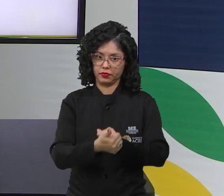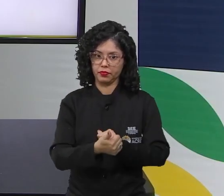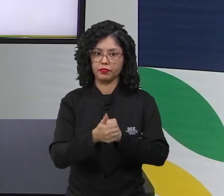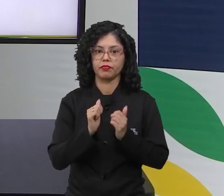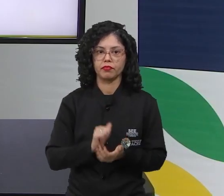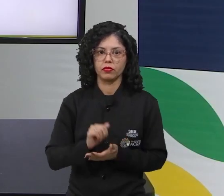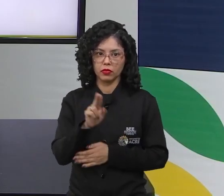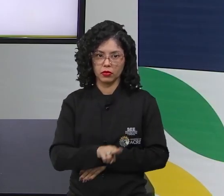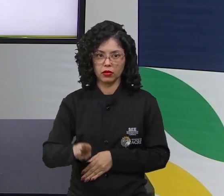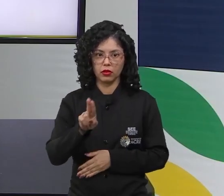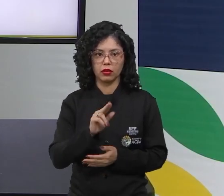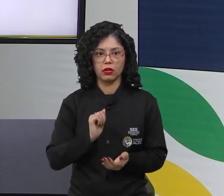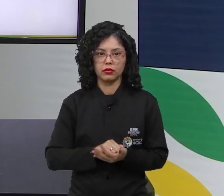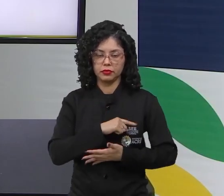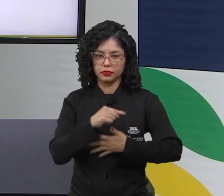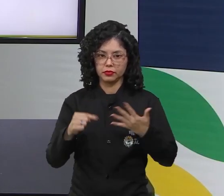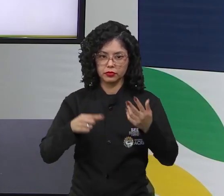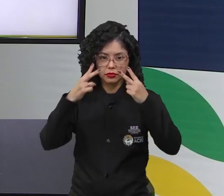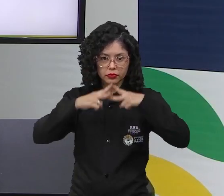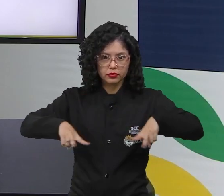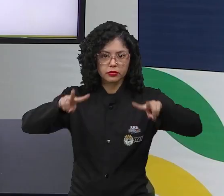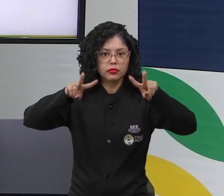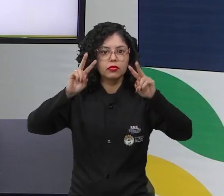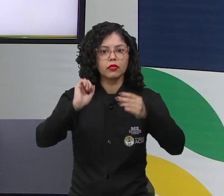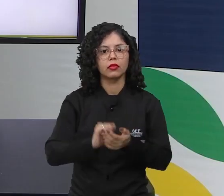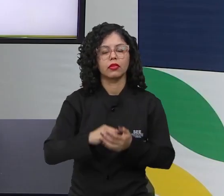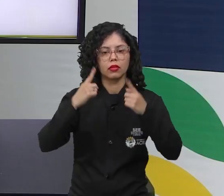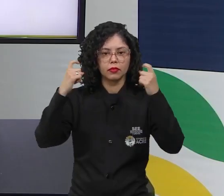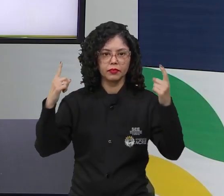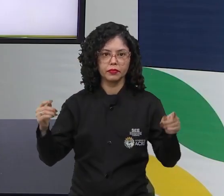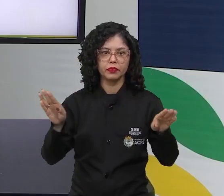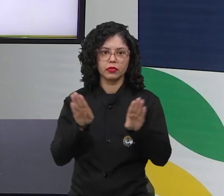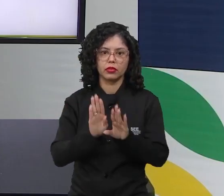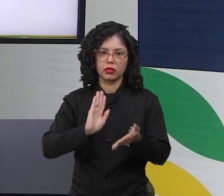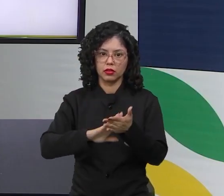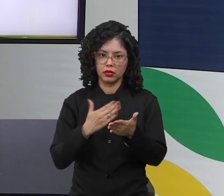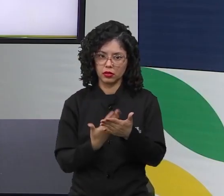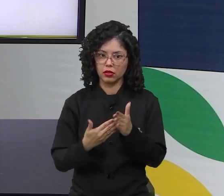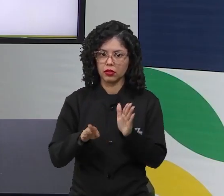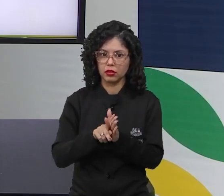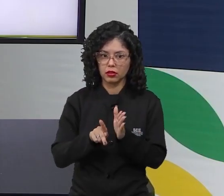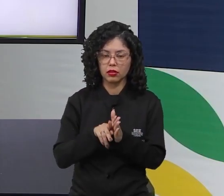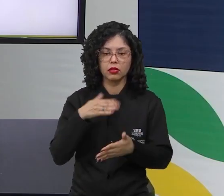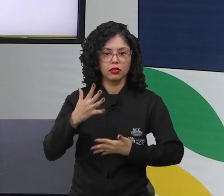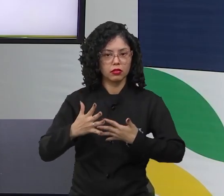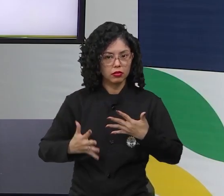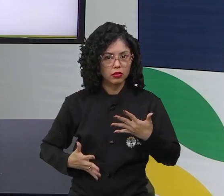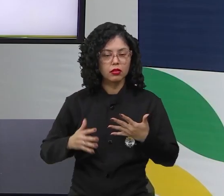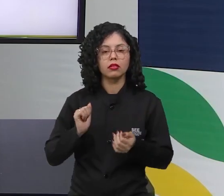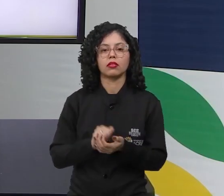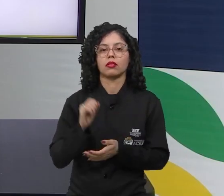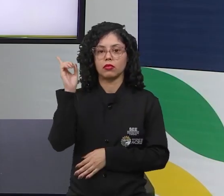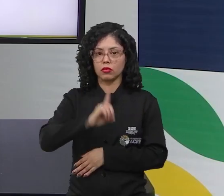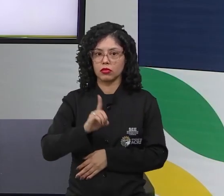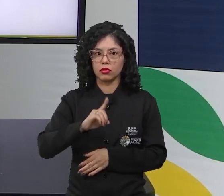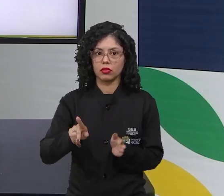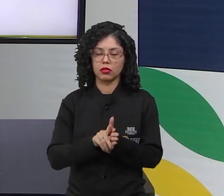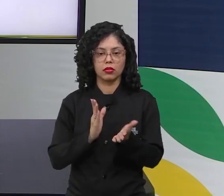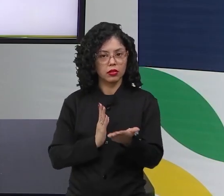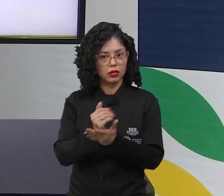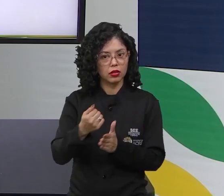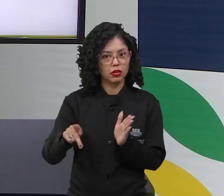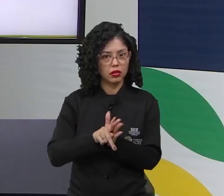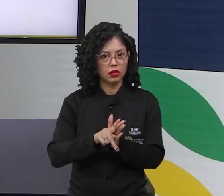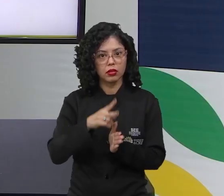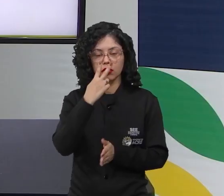Então, utiliza-se recursos visuais, recursos sonoros, e o intérprete de Libras vem para efetivar um direito aí conquistado.